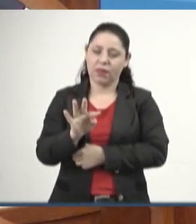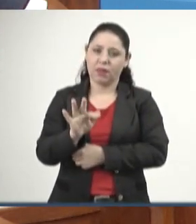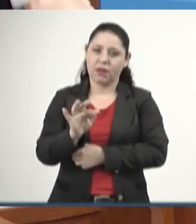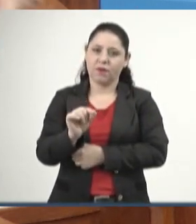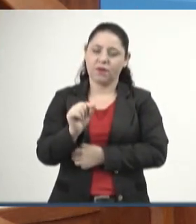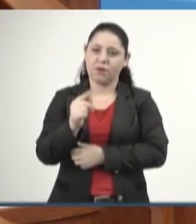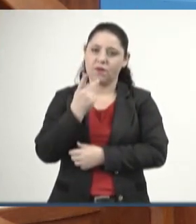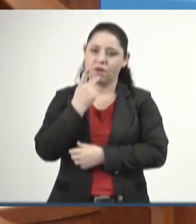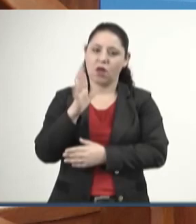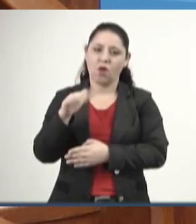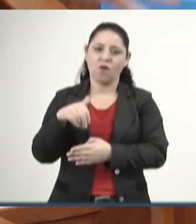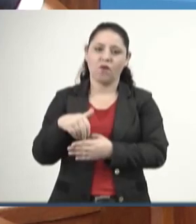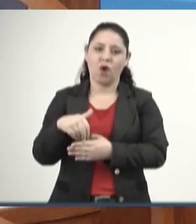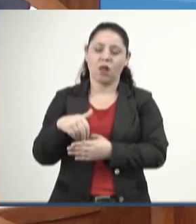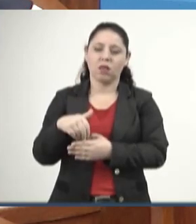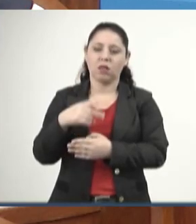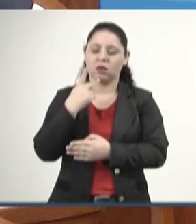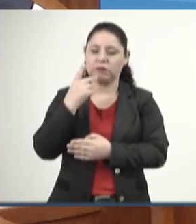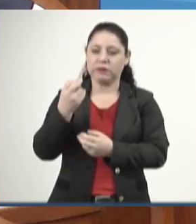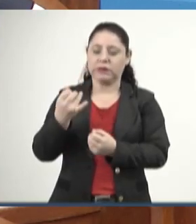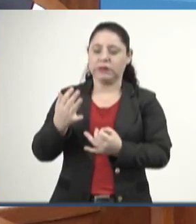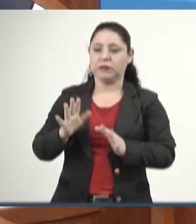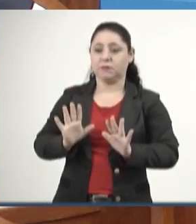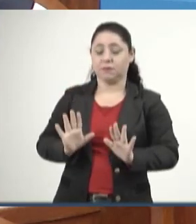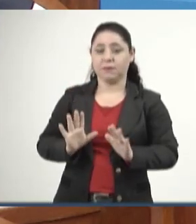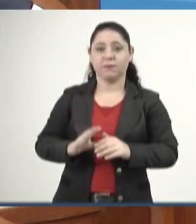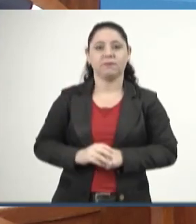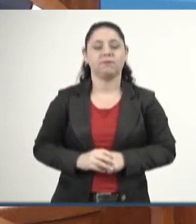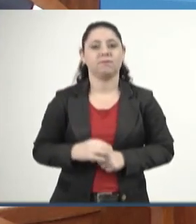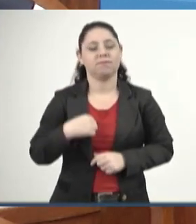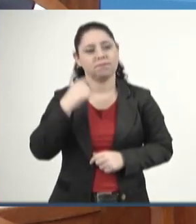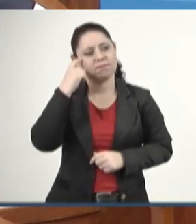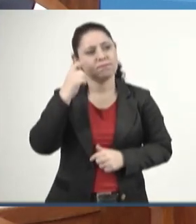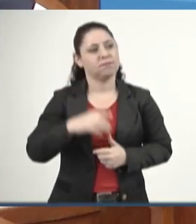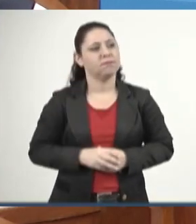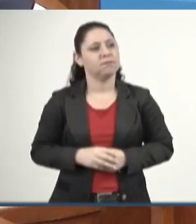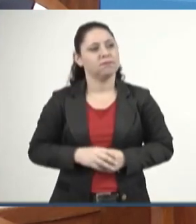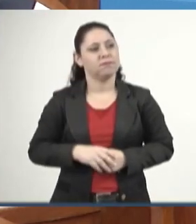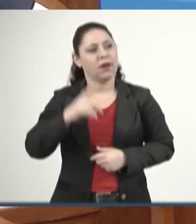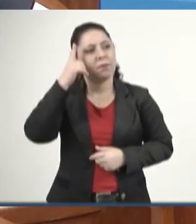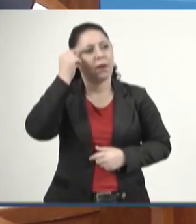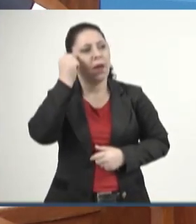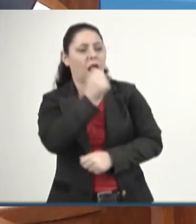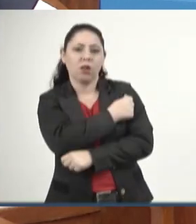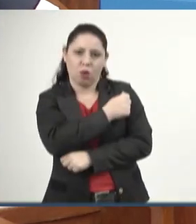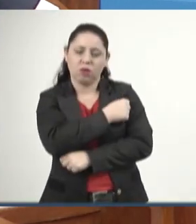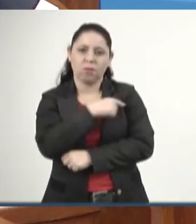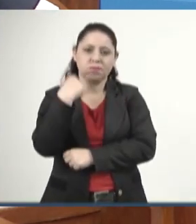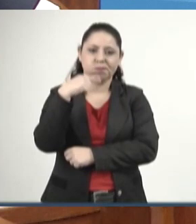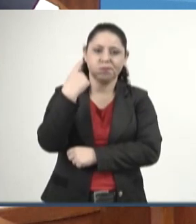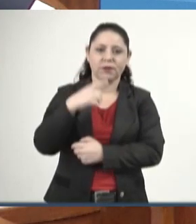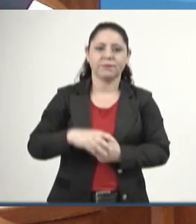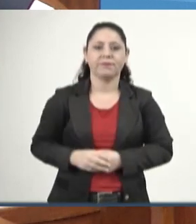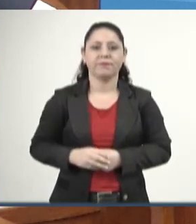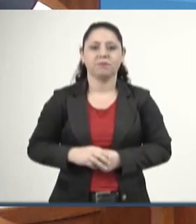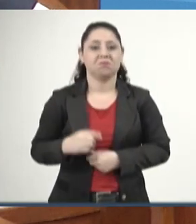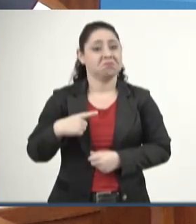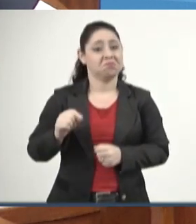que profere um voto daquele. Eu acho que um acadêmico de direito